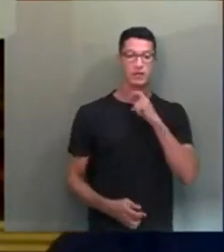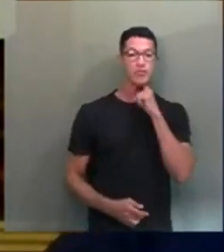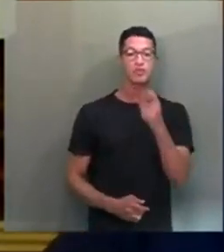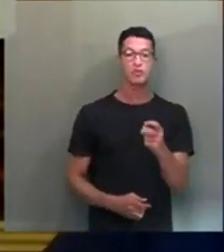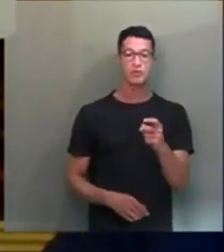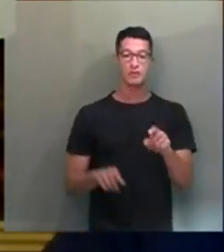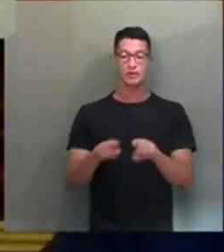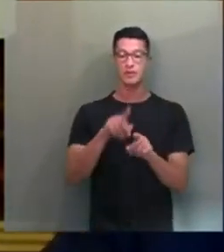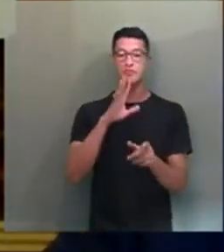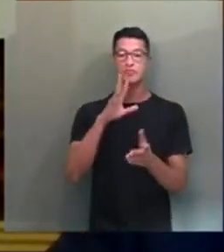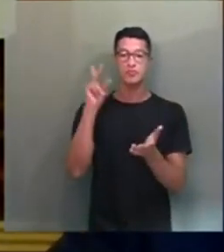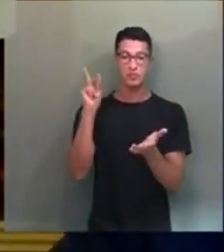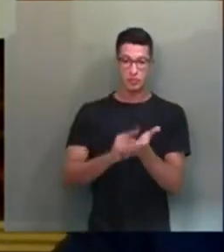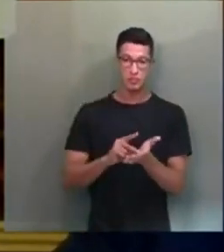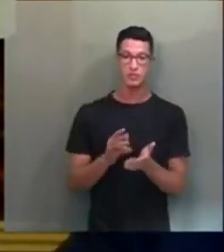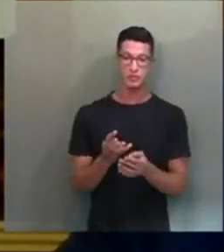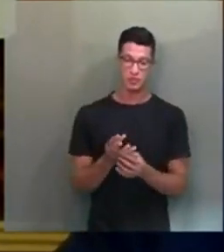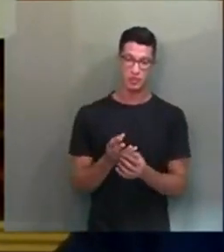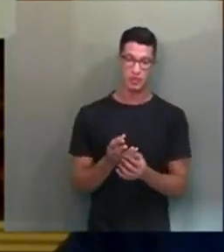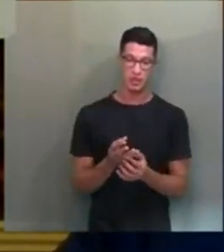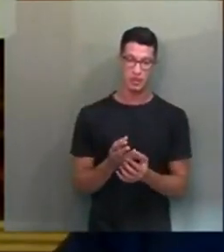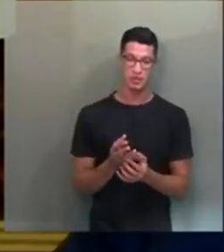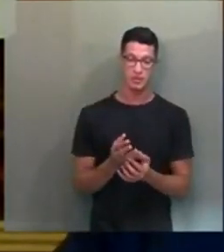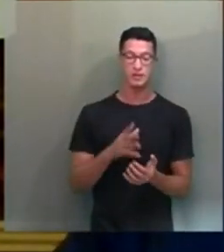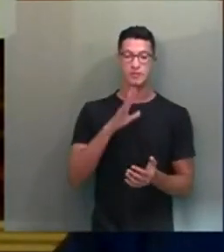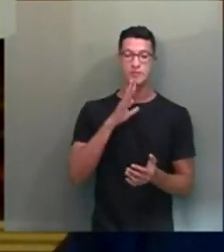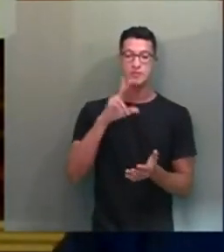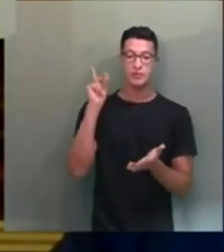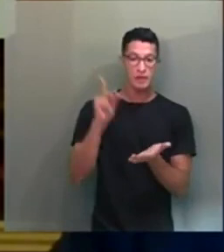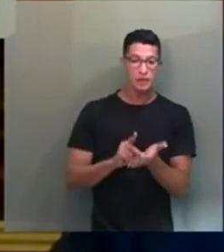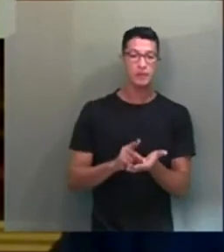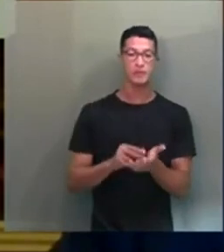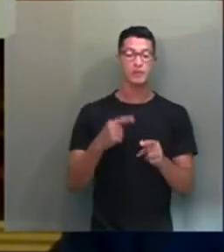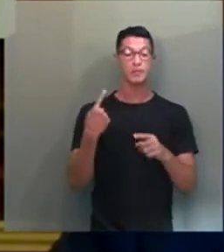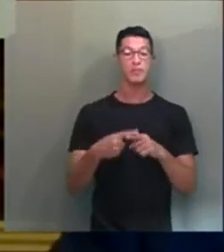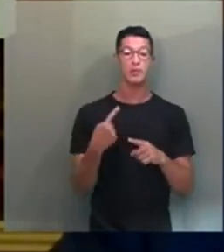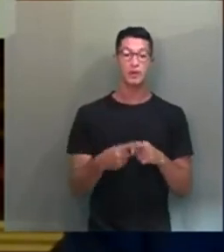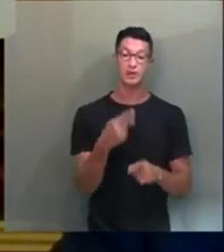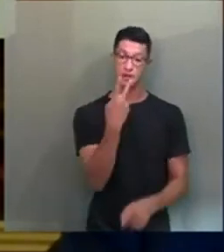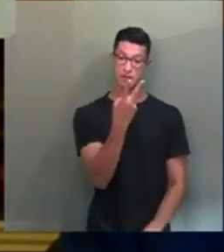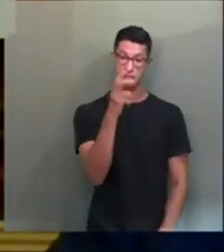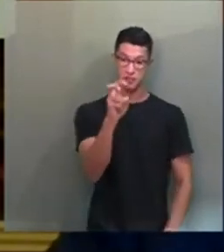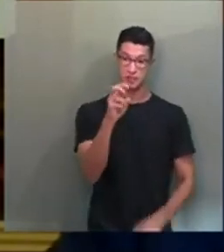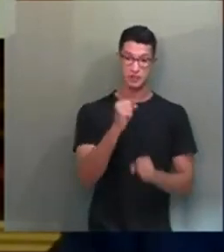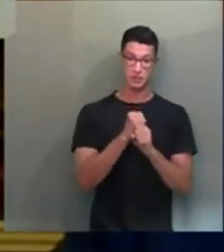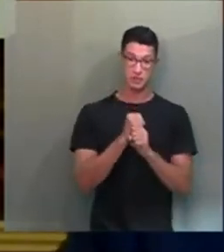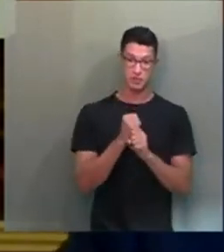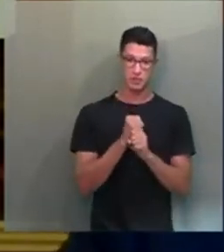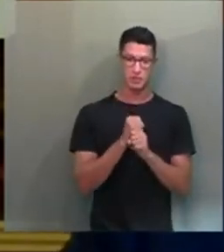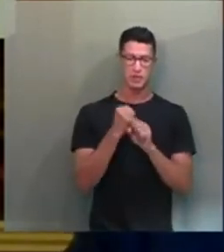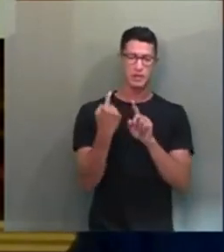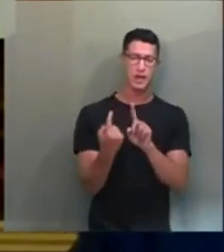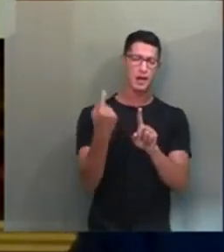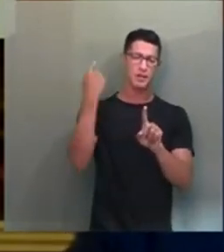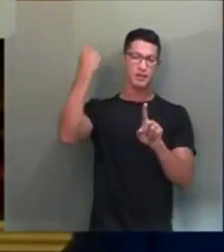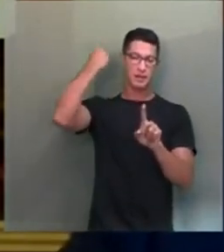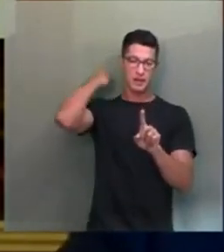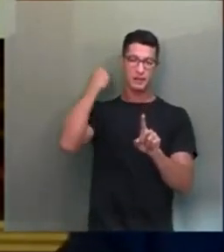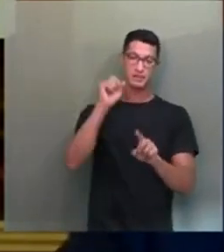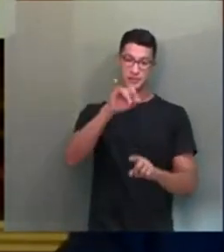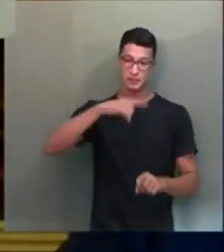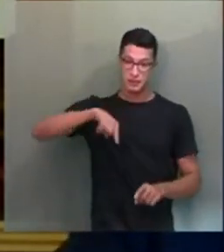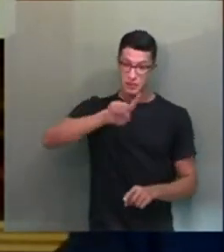o reconhecimento. Reconhecimento porque 25 anos atrás, se